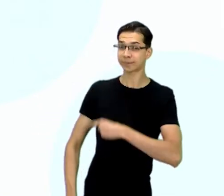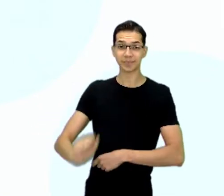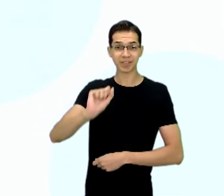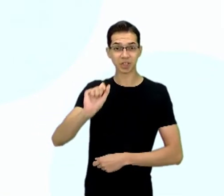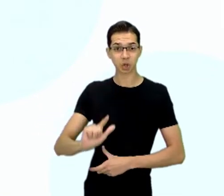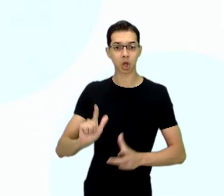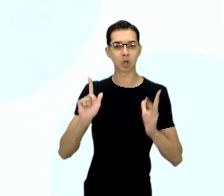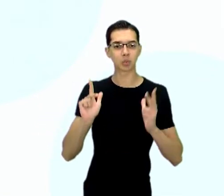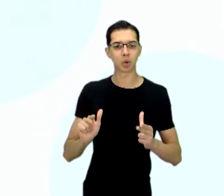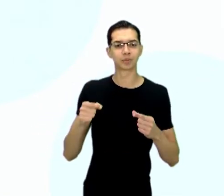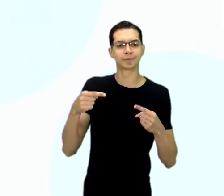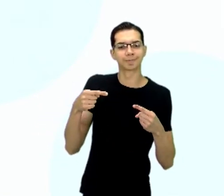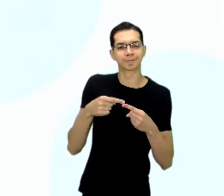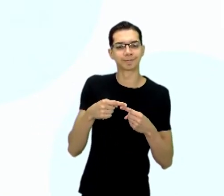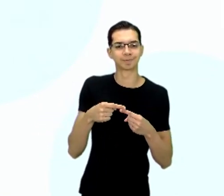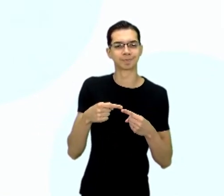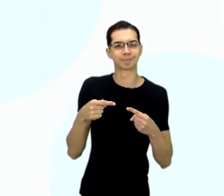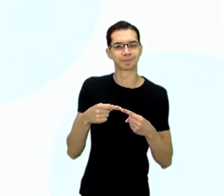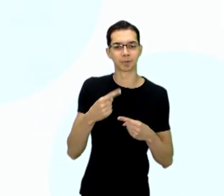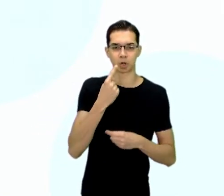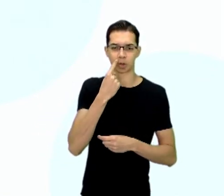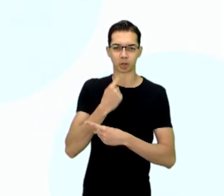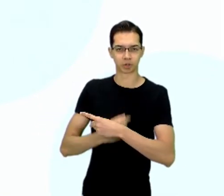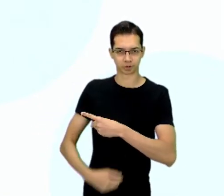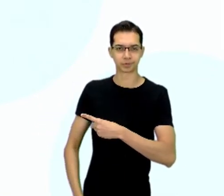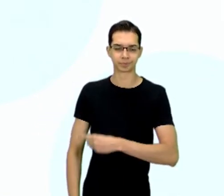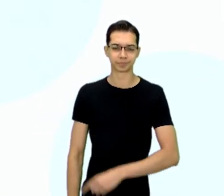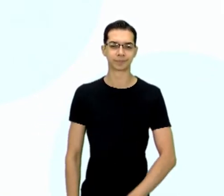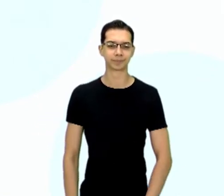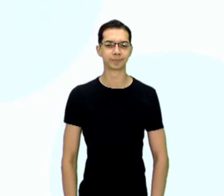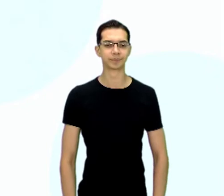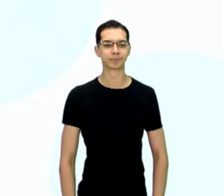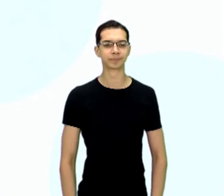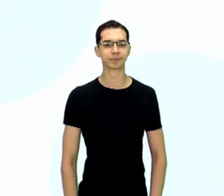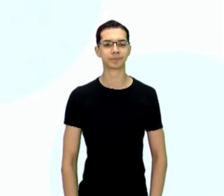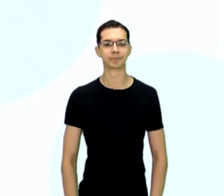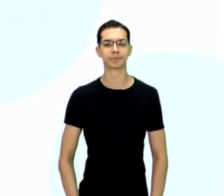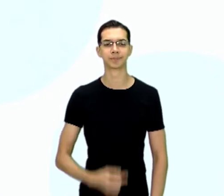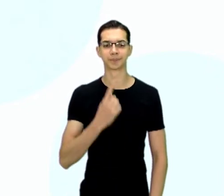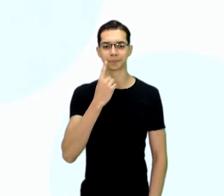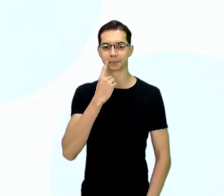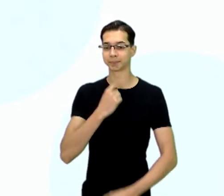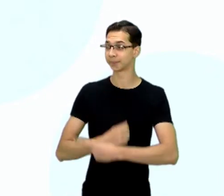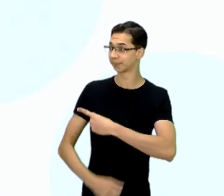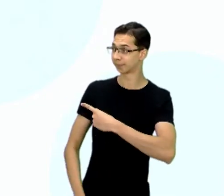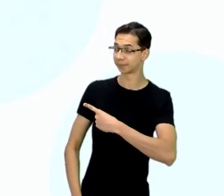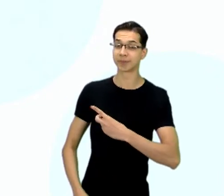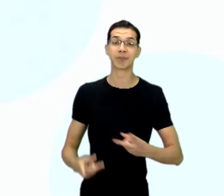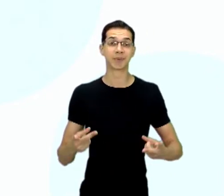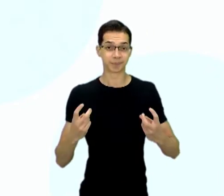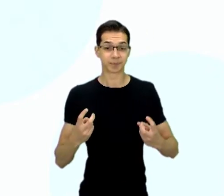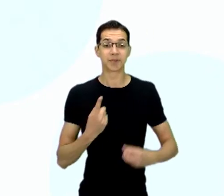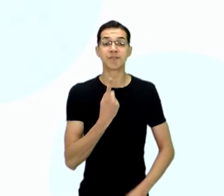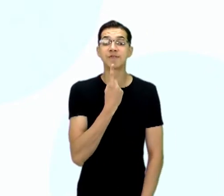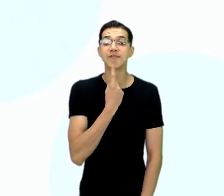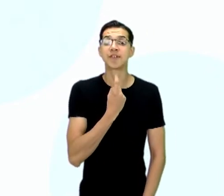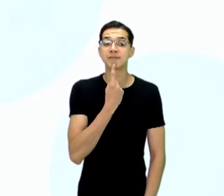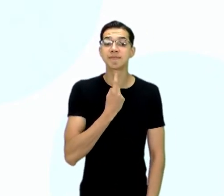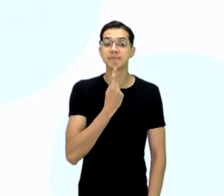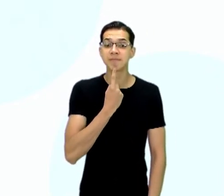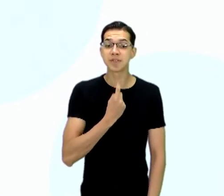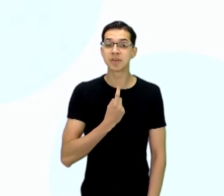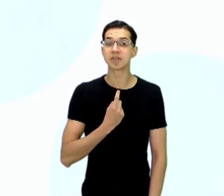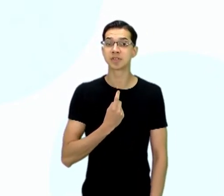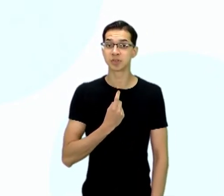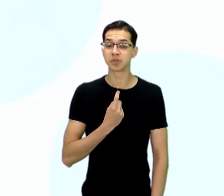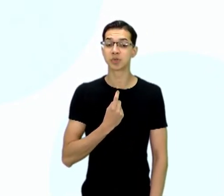azul. Então aqui, por exemplo, olha, né, vou fazer até menorzinho esse círculo aqui em vermelho, eu estou ressaltando aqui para